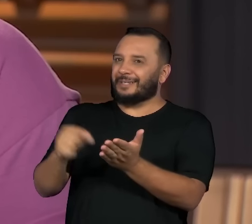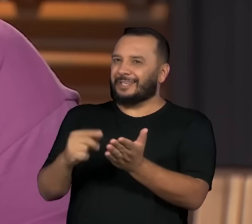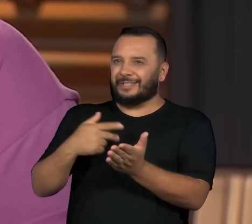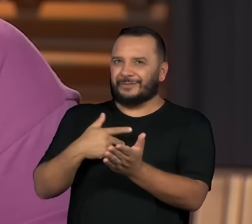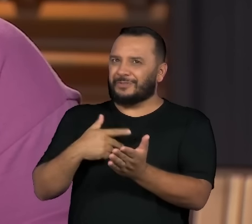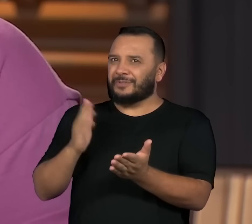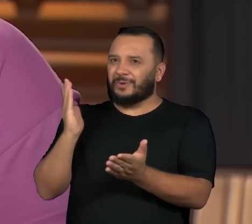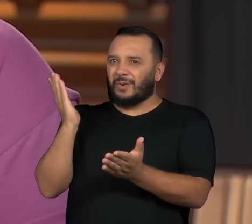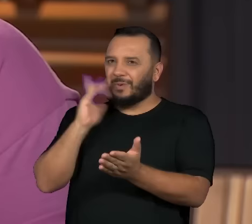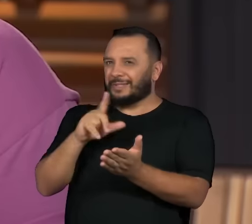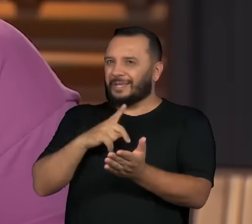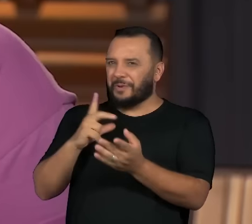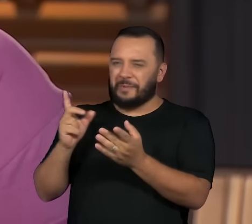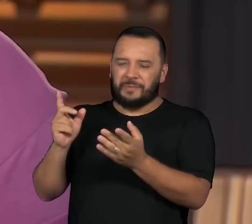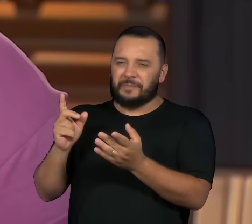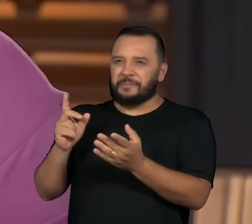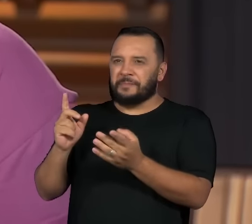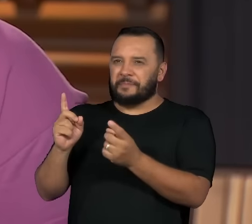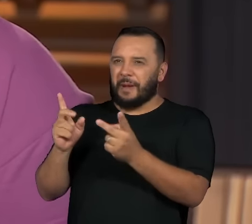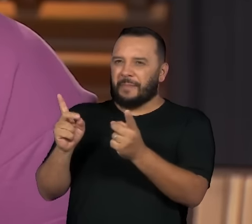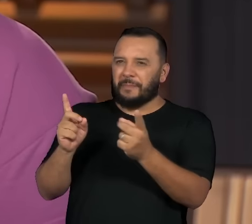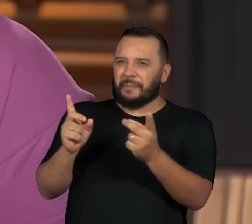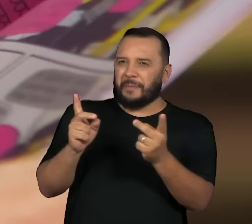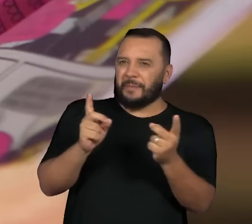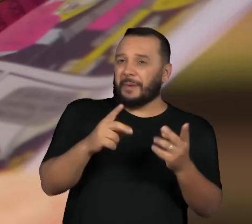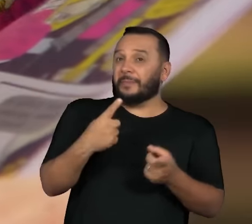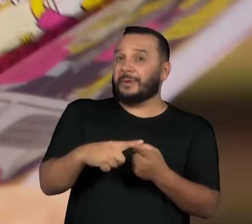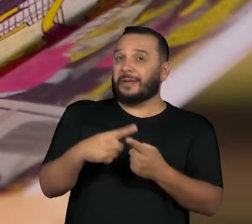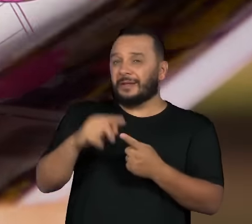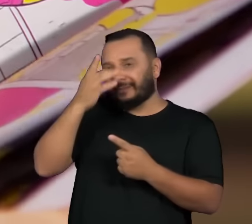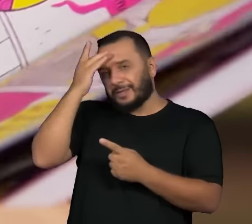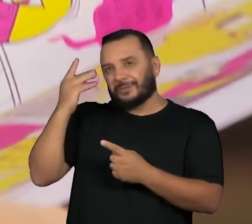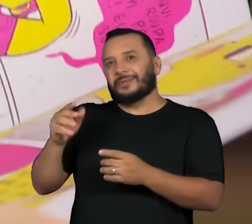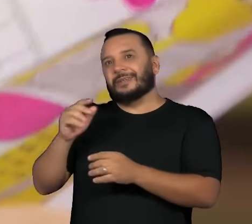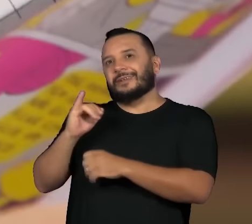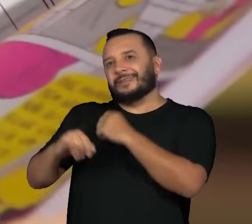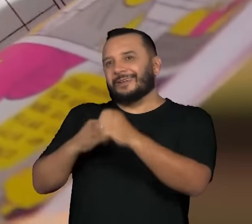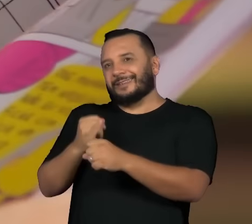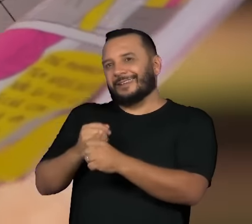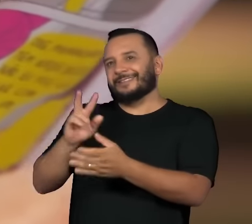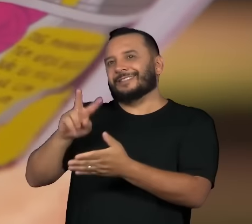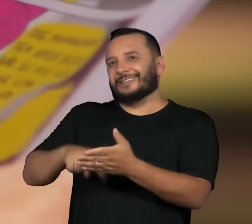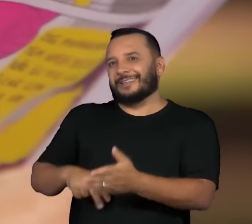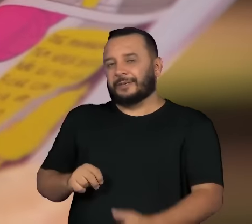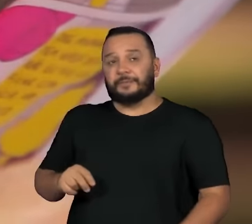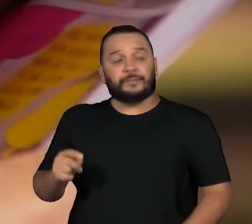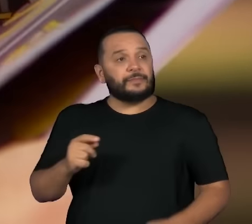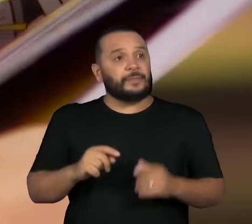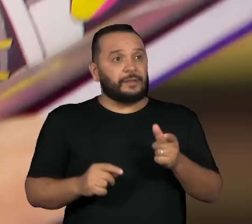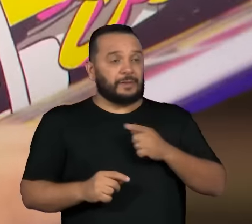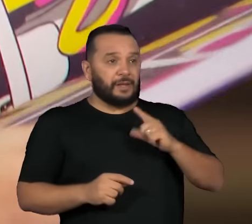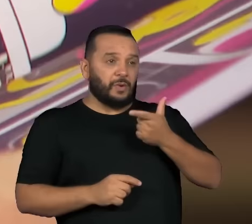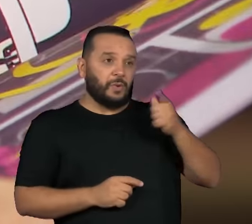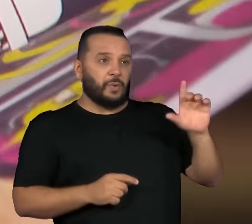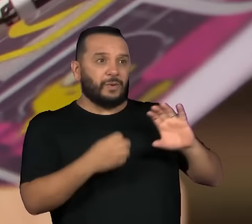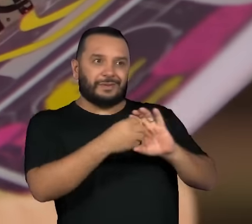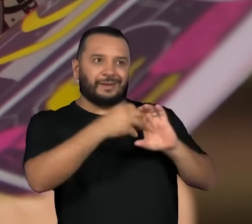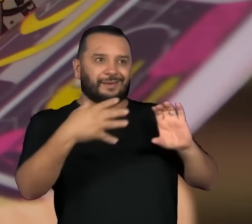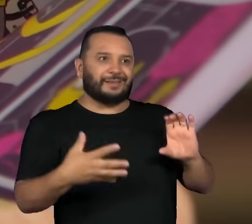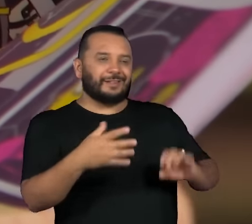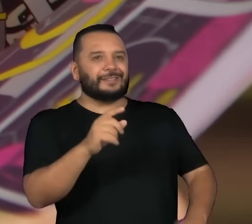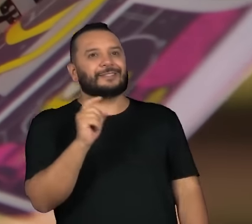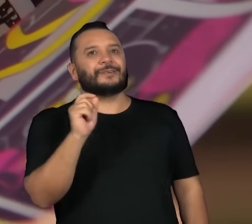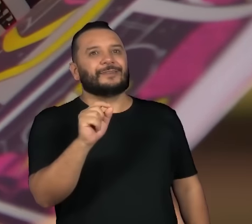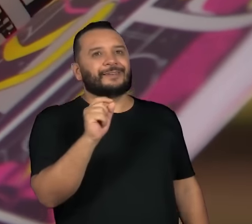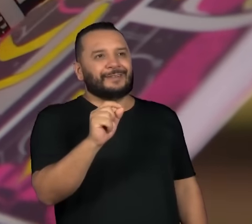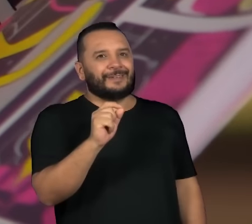tamanho que essa história alcançou por causa das pessoas que liam. Sim. E tem outra característica que vocês estão vendo aqui na minha mão, que ela